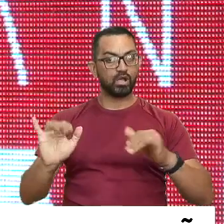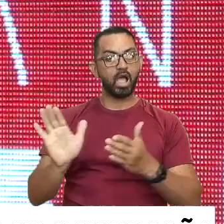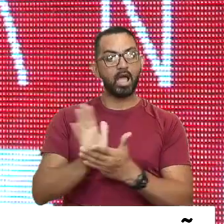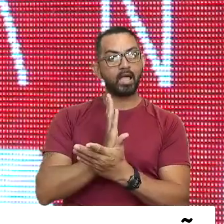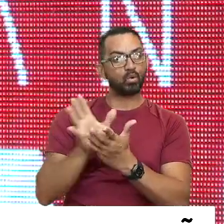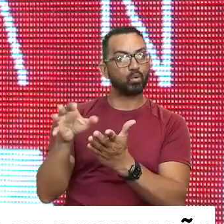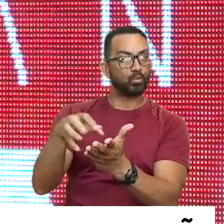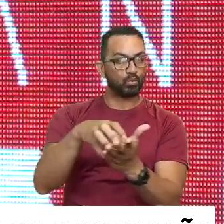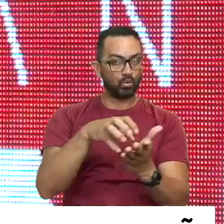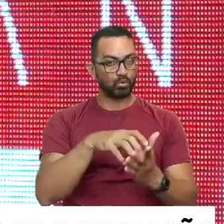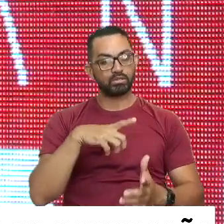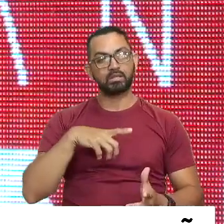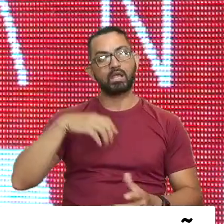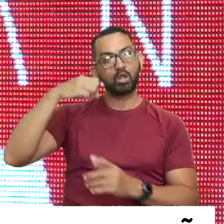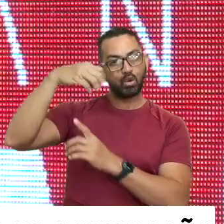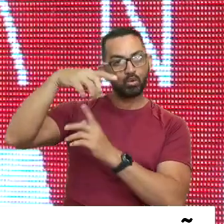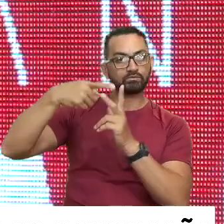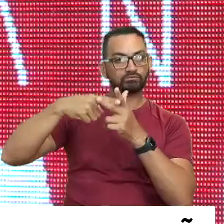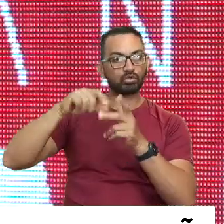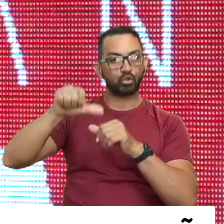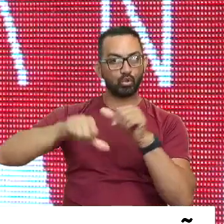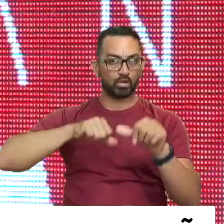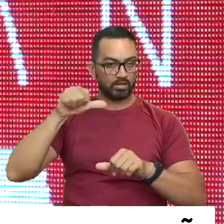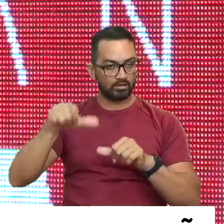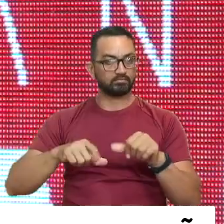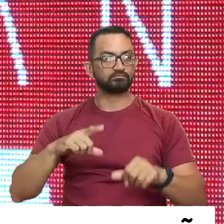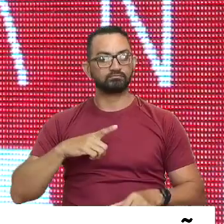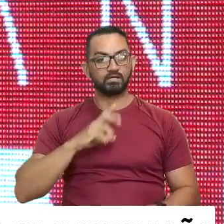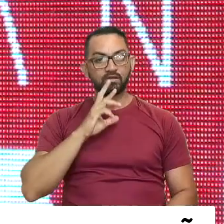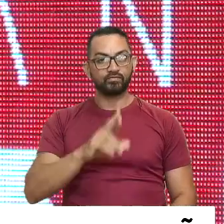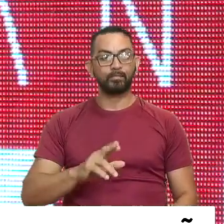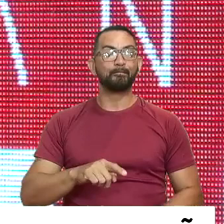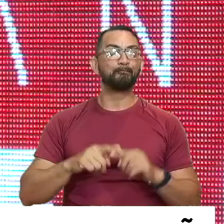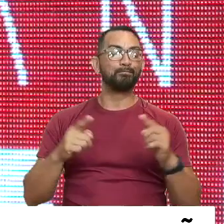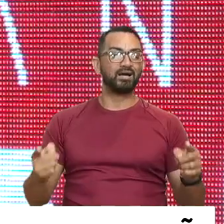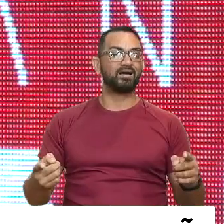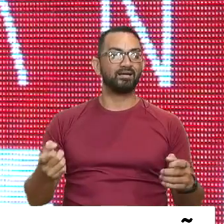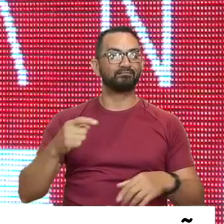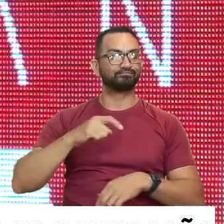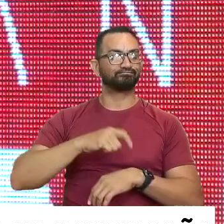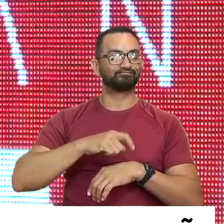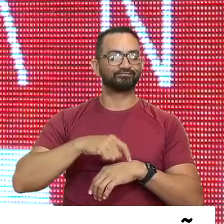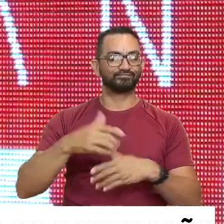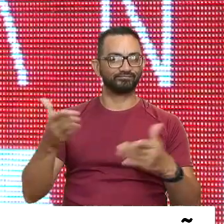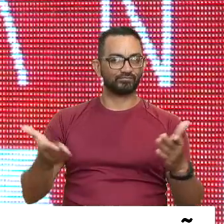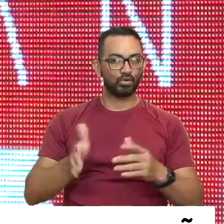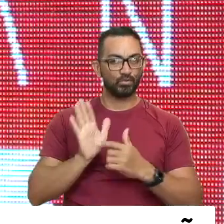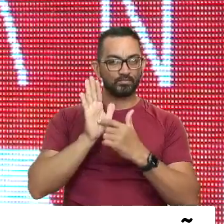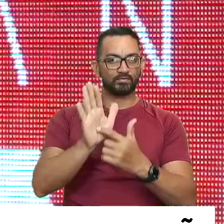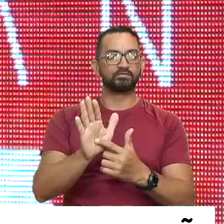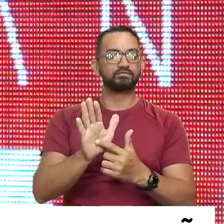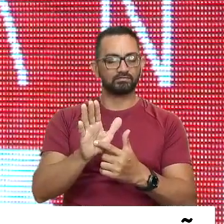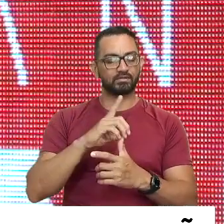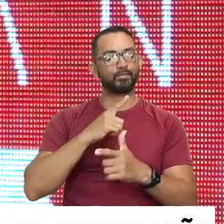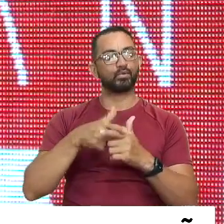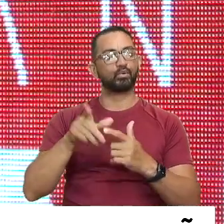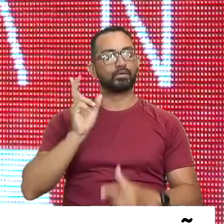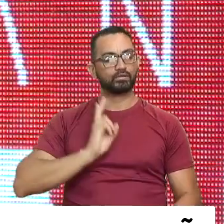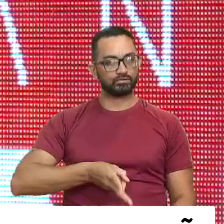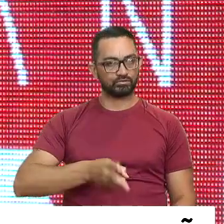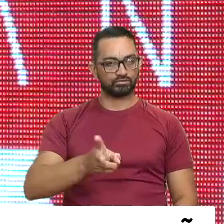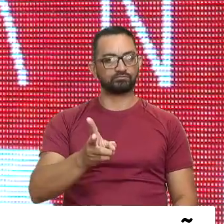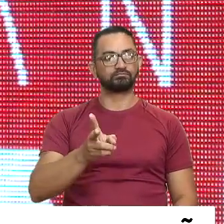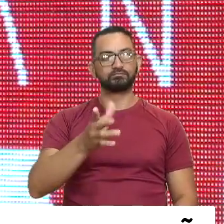nos últimos dias alguns pontos em que a iluminação já foi trocada, em que a situação já foi resolvida, mas nesse ponto aí que a gente acabou de mostrar,